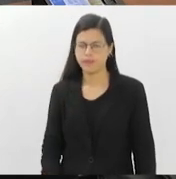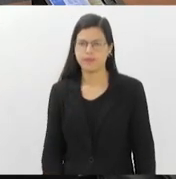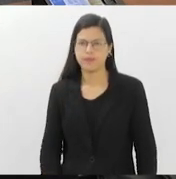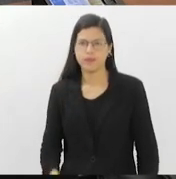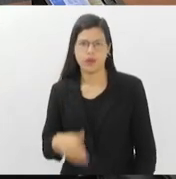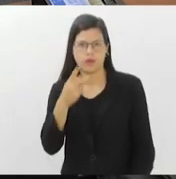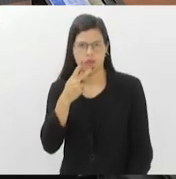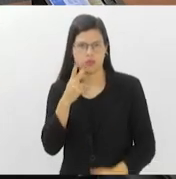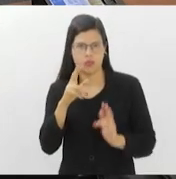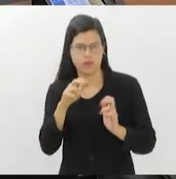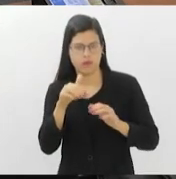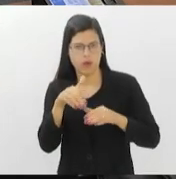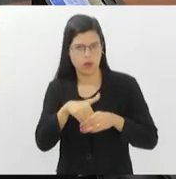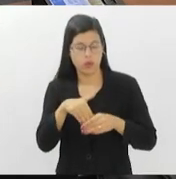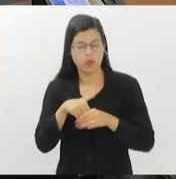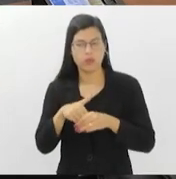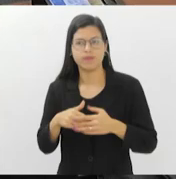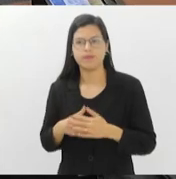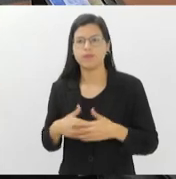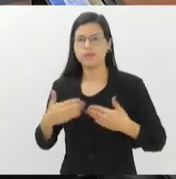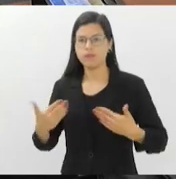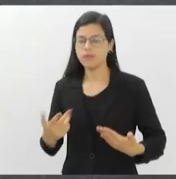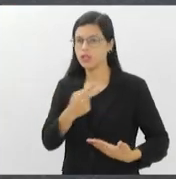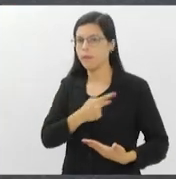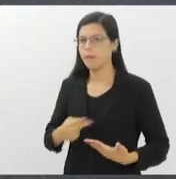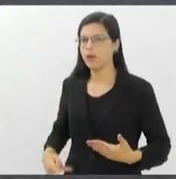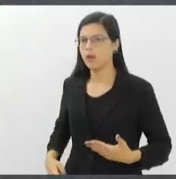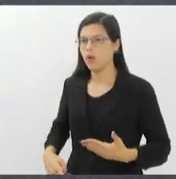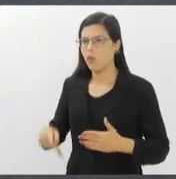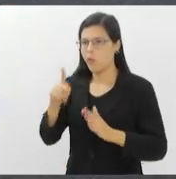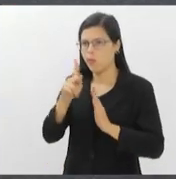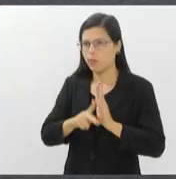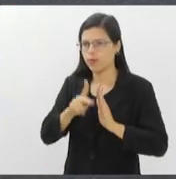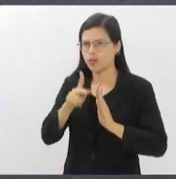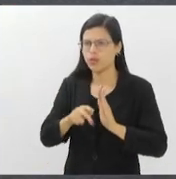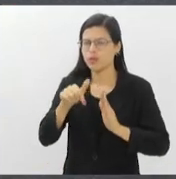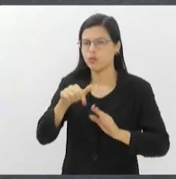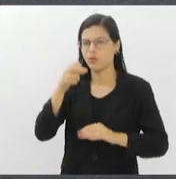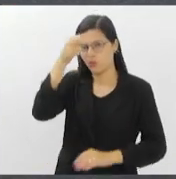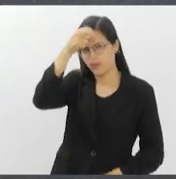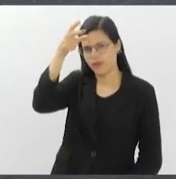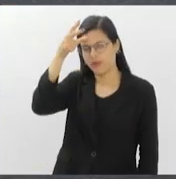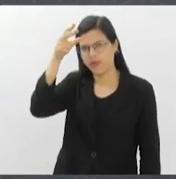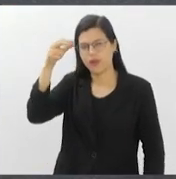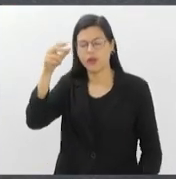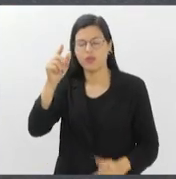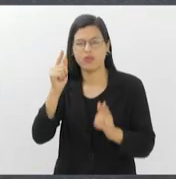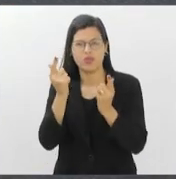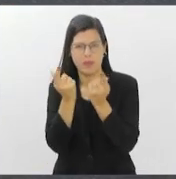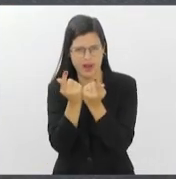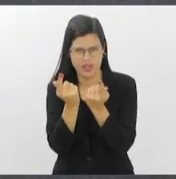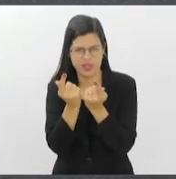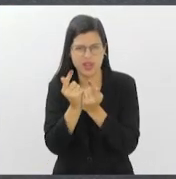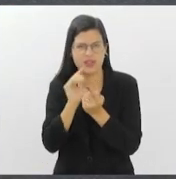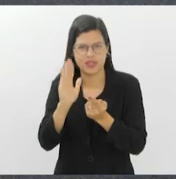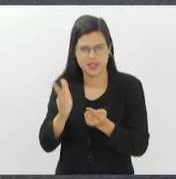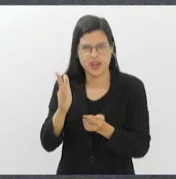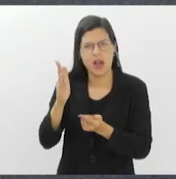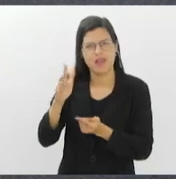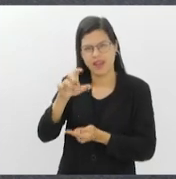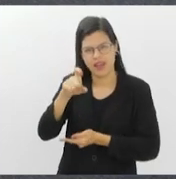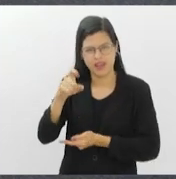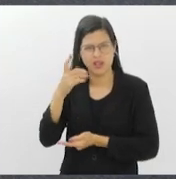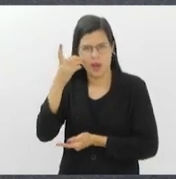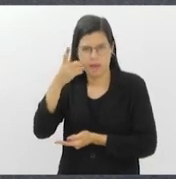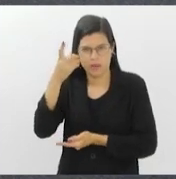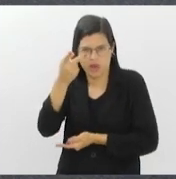o projeto do prefeito de Magé, que foi deputado aqui nesta casa, Renato Cozzolino, nada